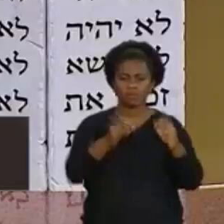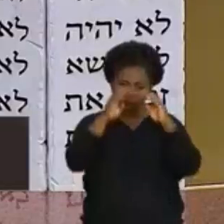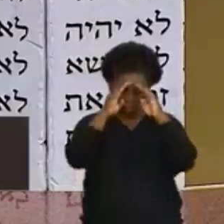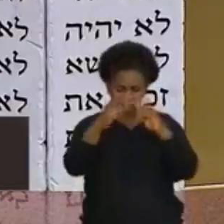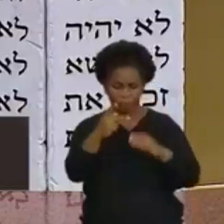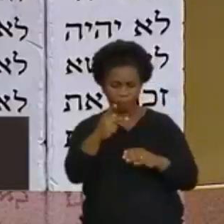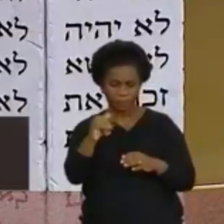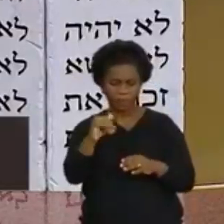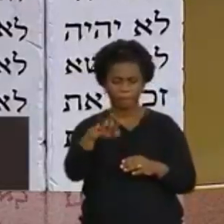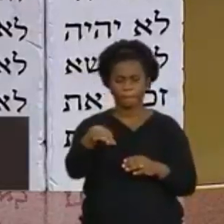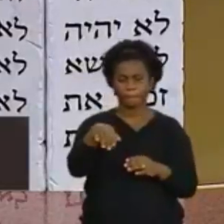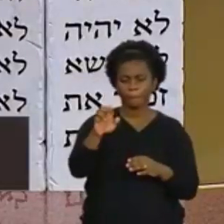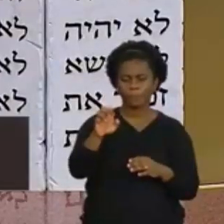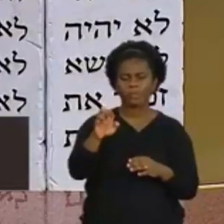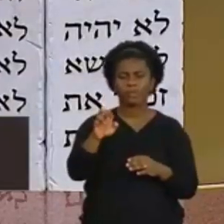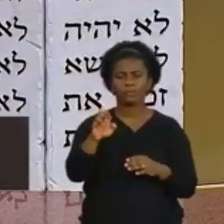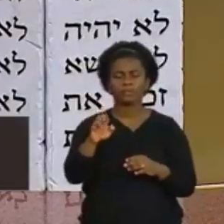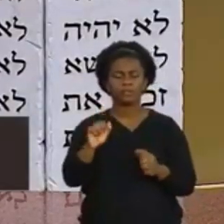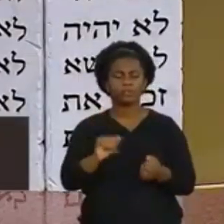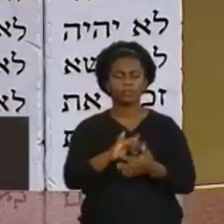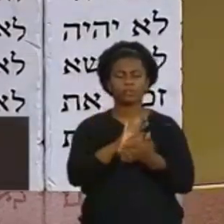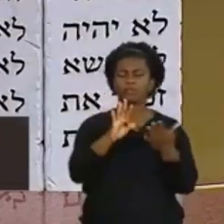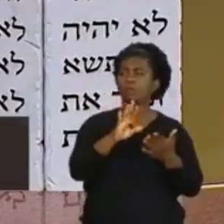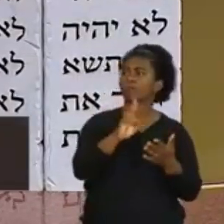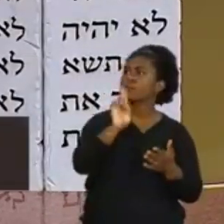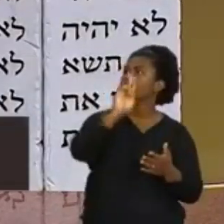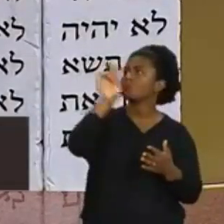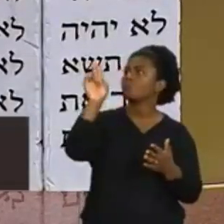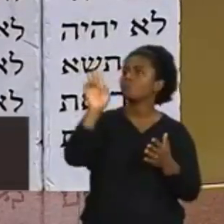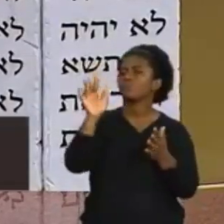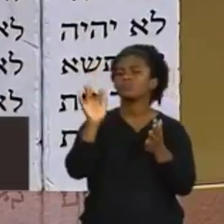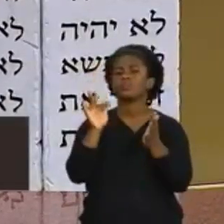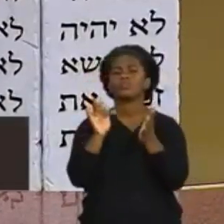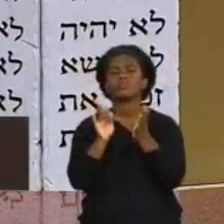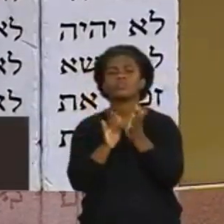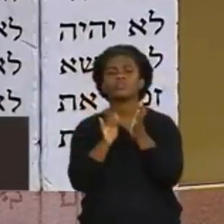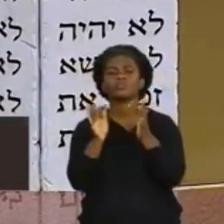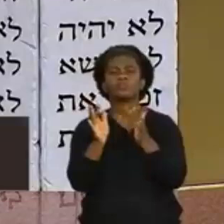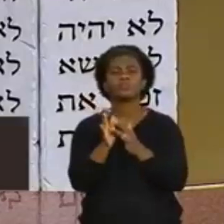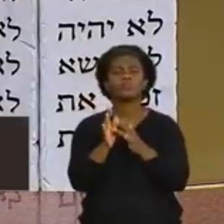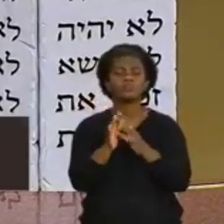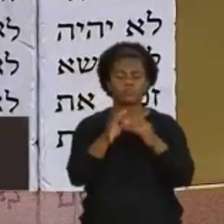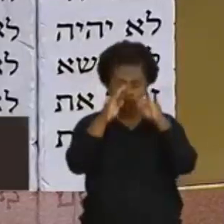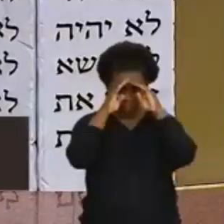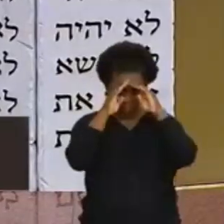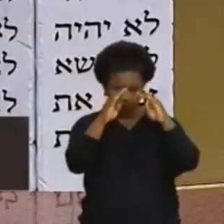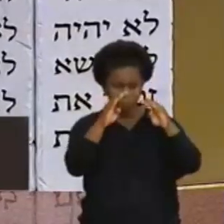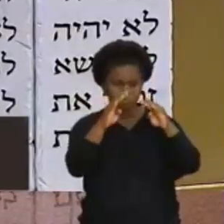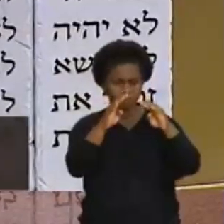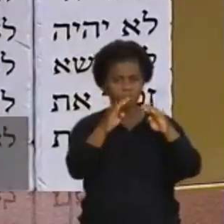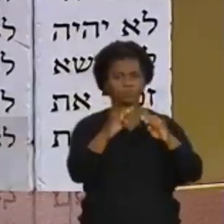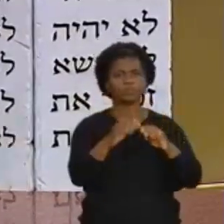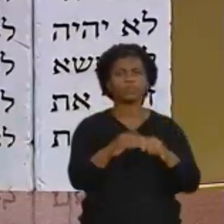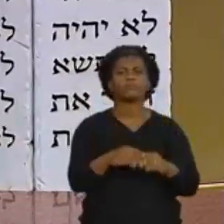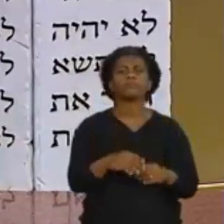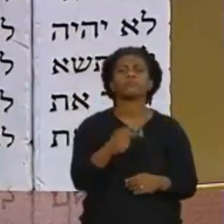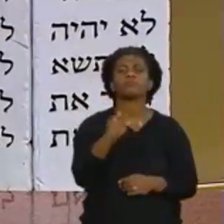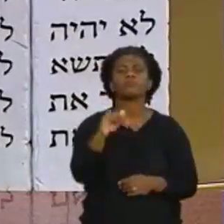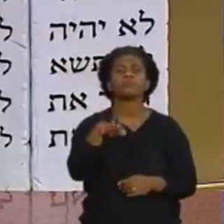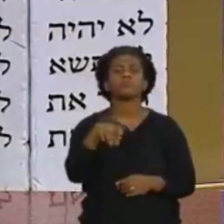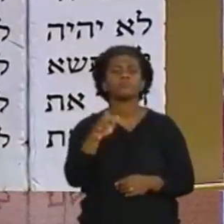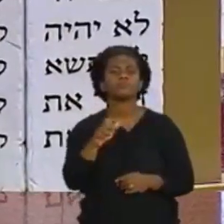possam fazer a diferença e glorificar o nome de Jesus na obediência e na honra aos seus pais, tá bom? Pode colocar em cima do